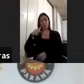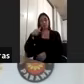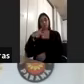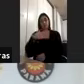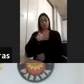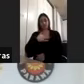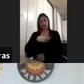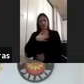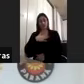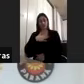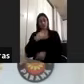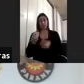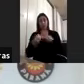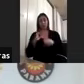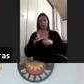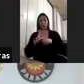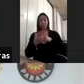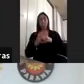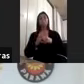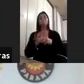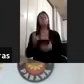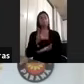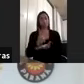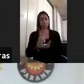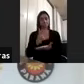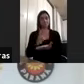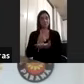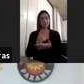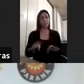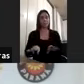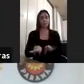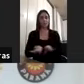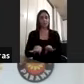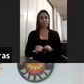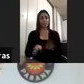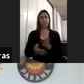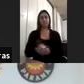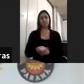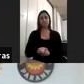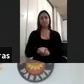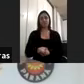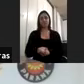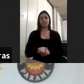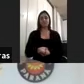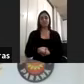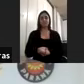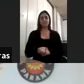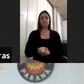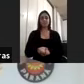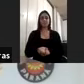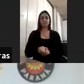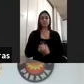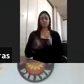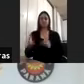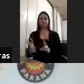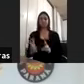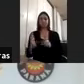doença, da pandemia do Covid-19, perdão, e também aqui fazendo um recorte sobre a